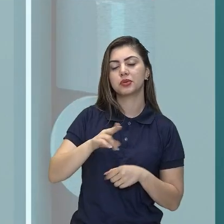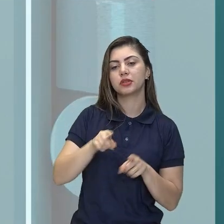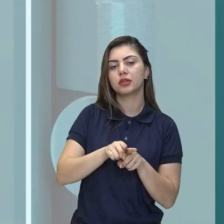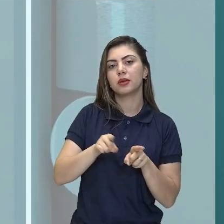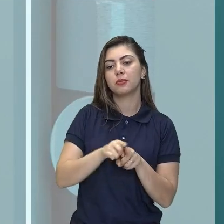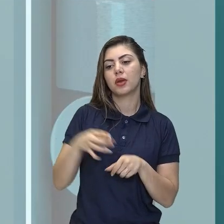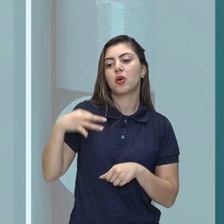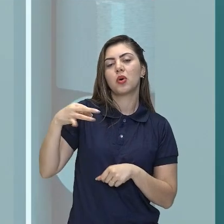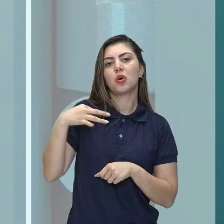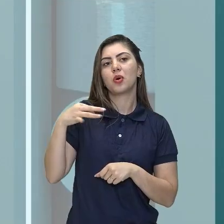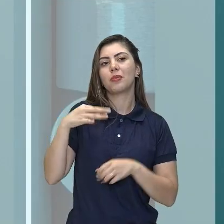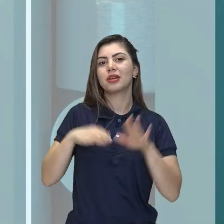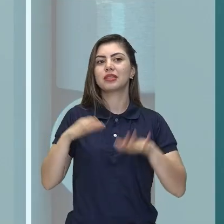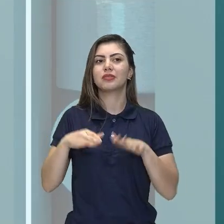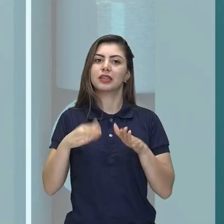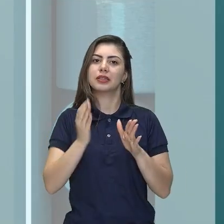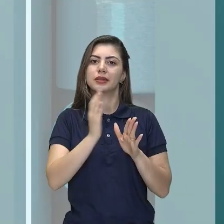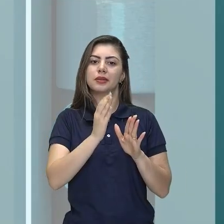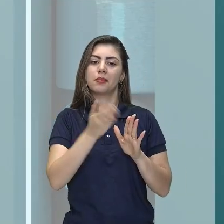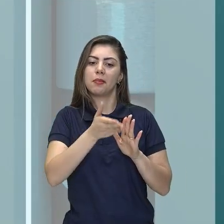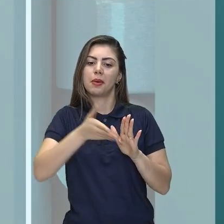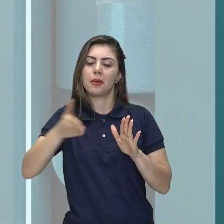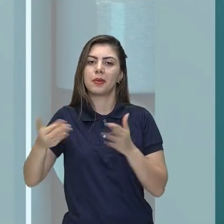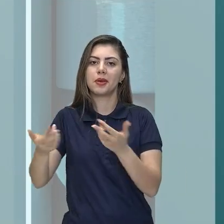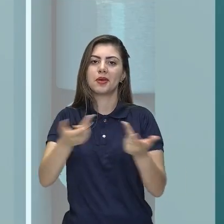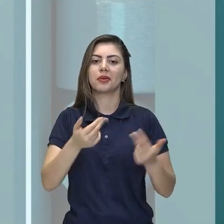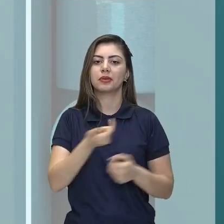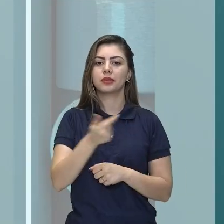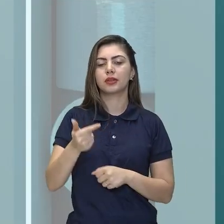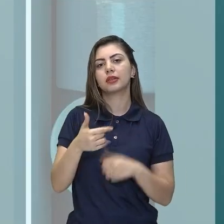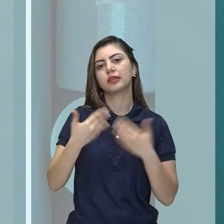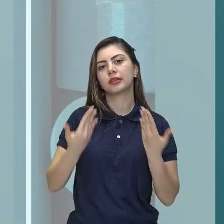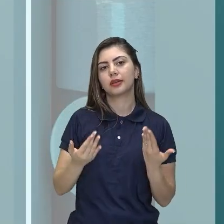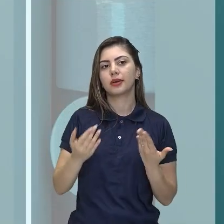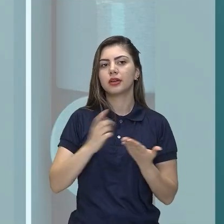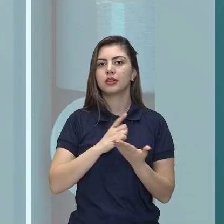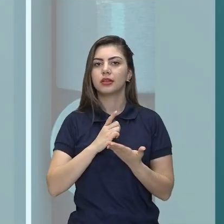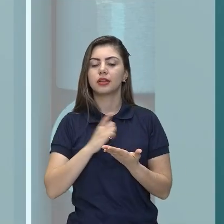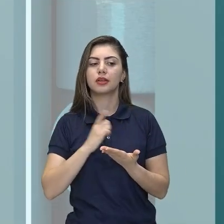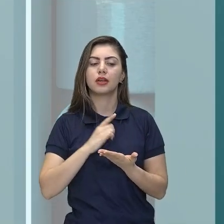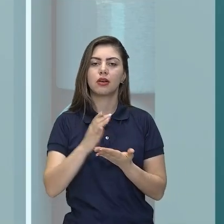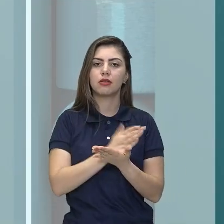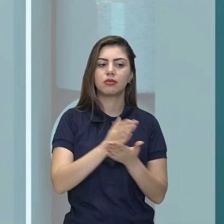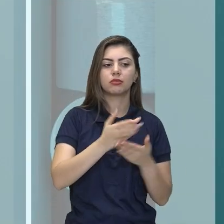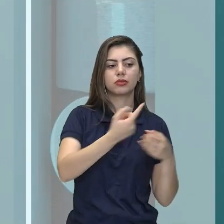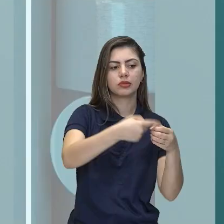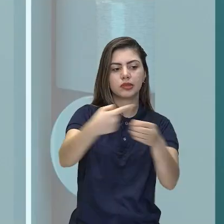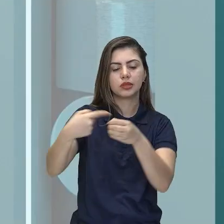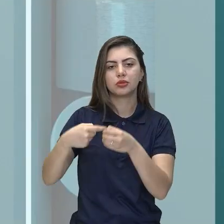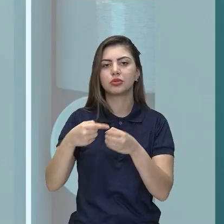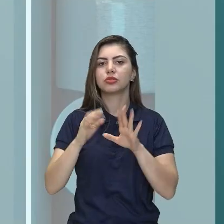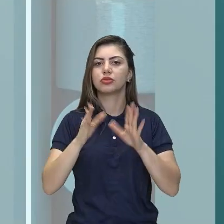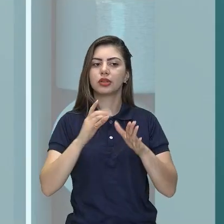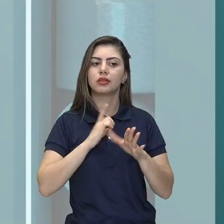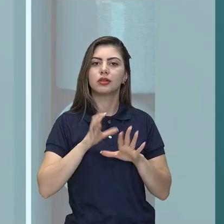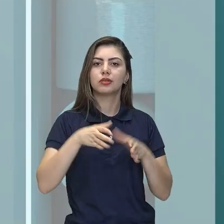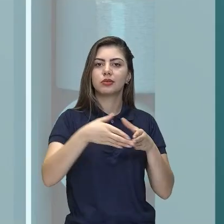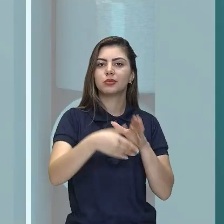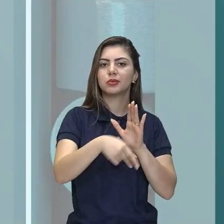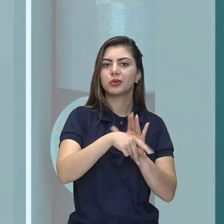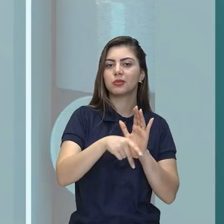geralmente, as comunidades no interior às vezes já têm lá um time formado, né? E já